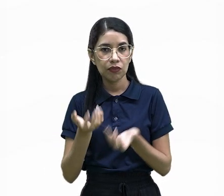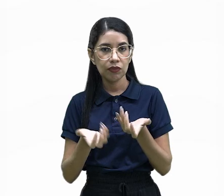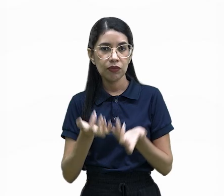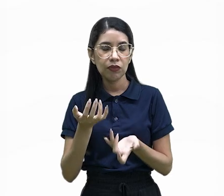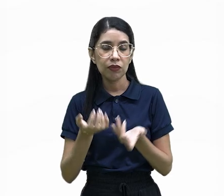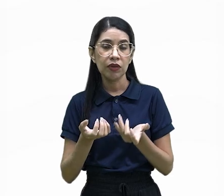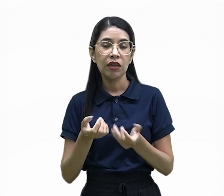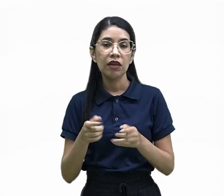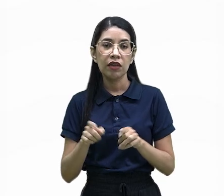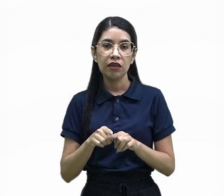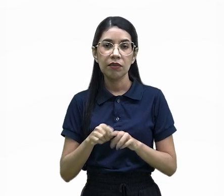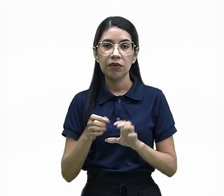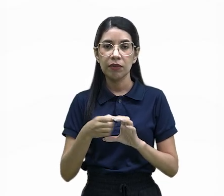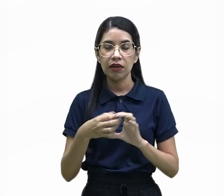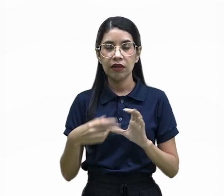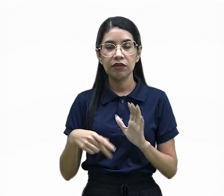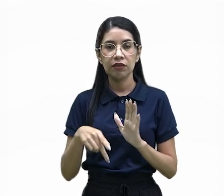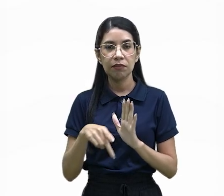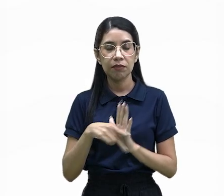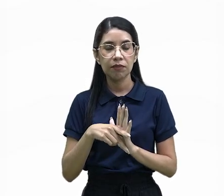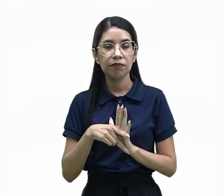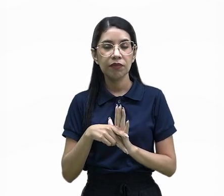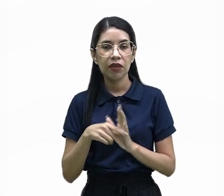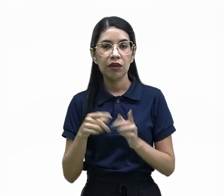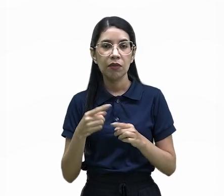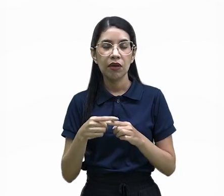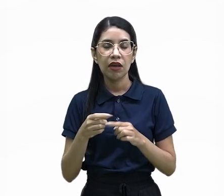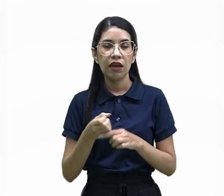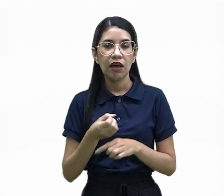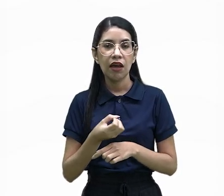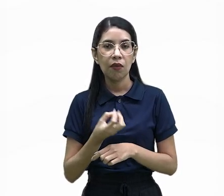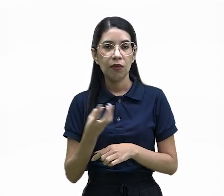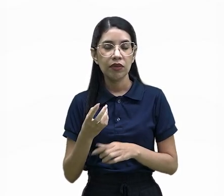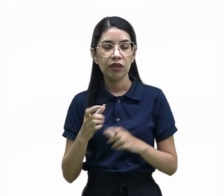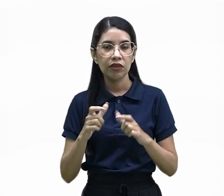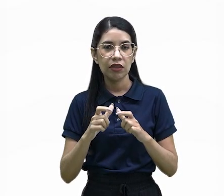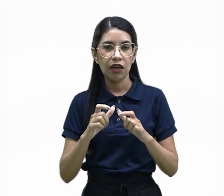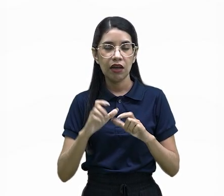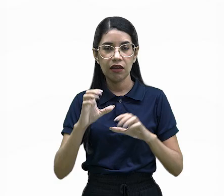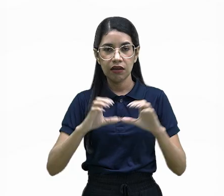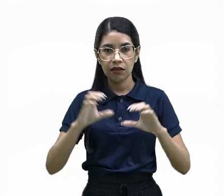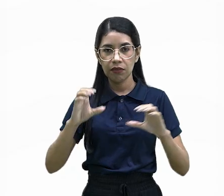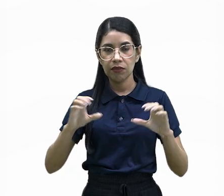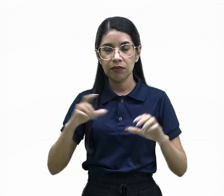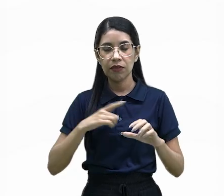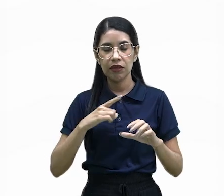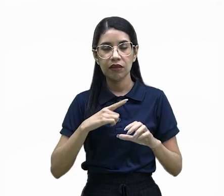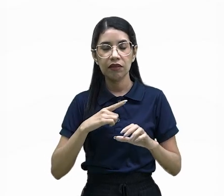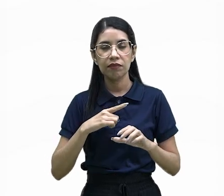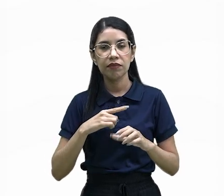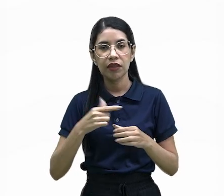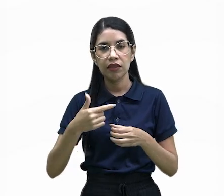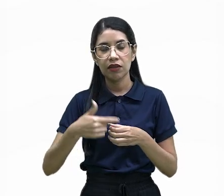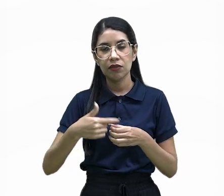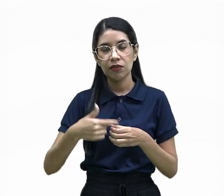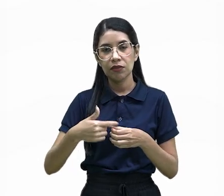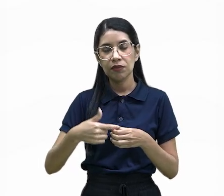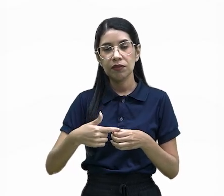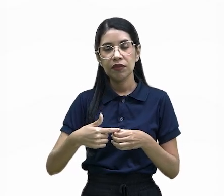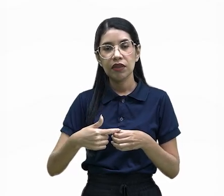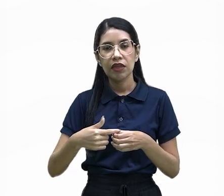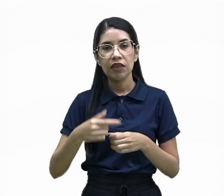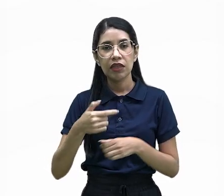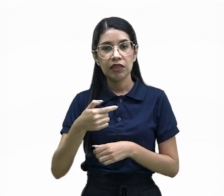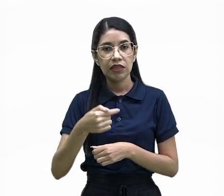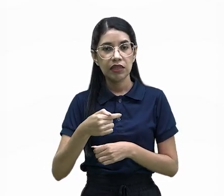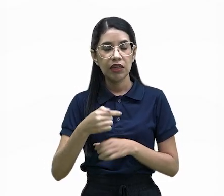são propriedades justamente por conta do tamanho da cadeia carbônica que a gasolina possui, né? Que são apenas